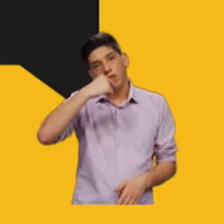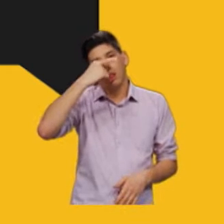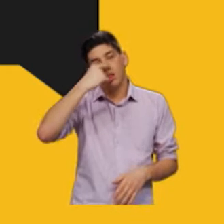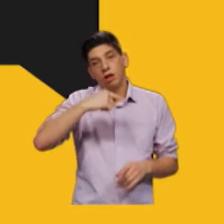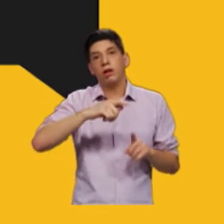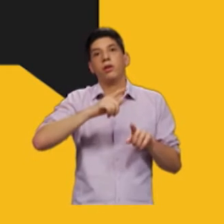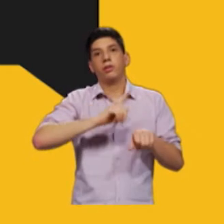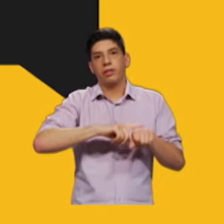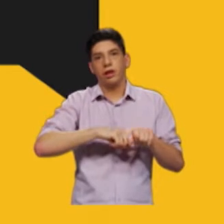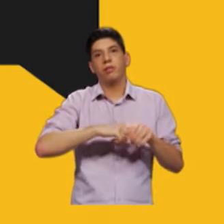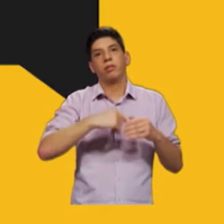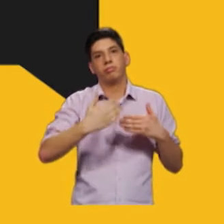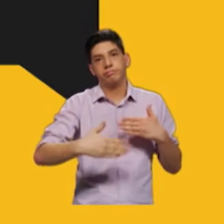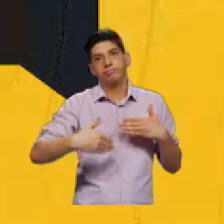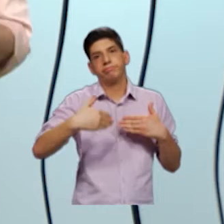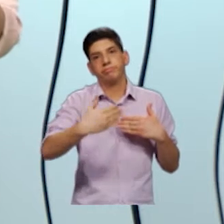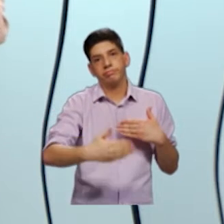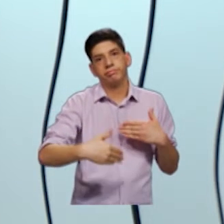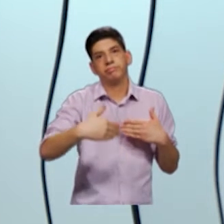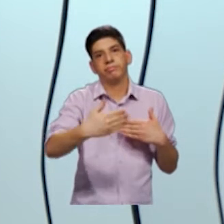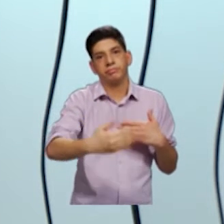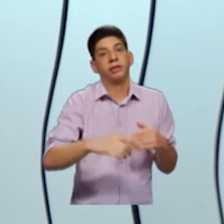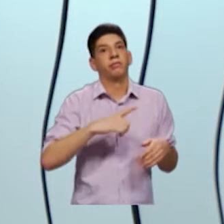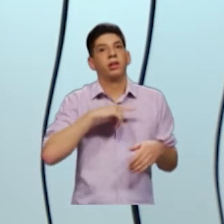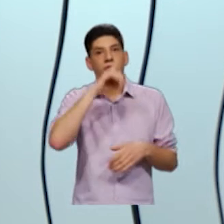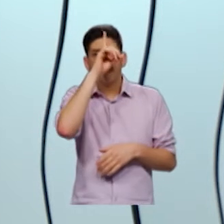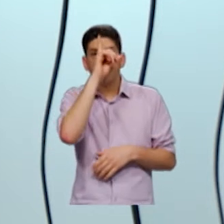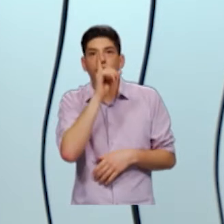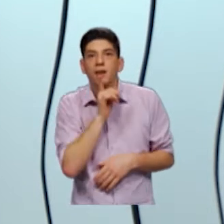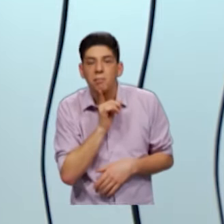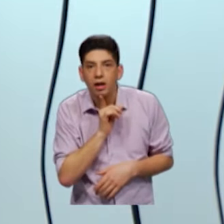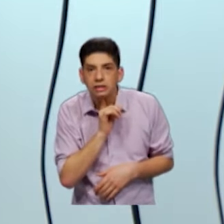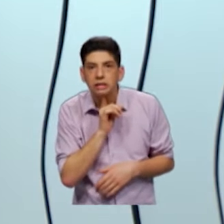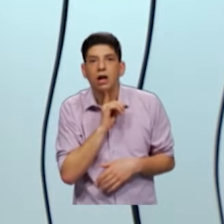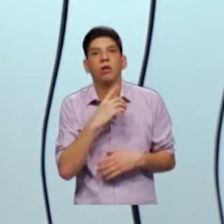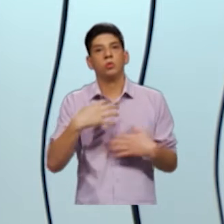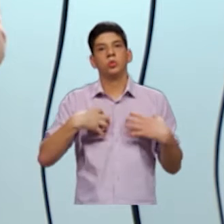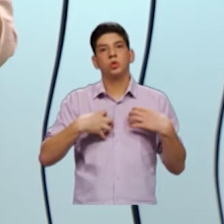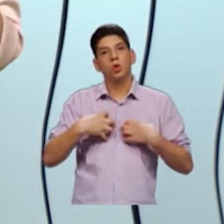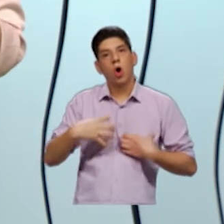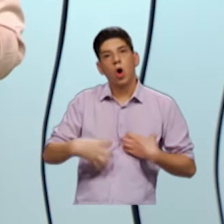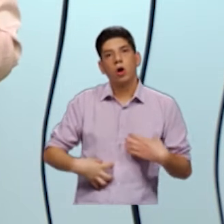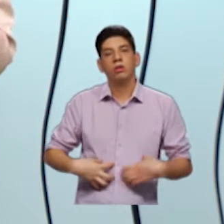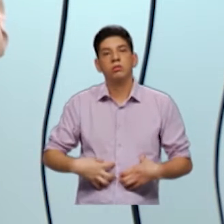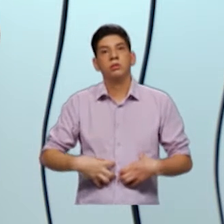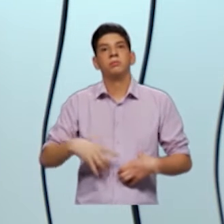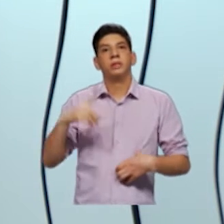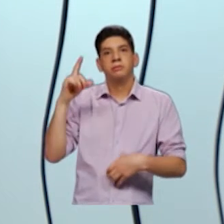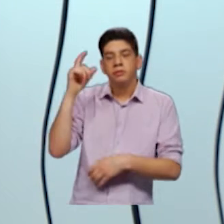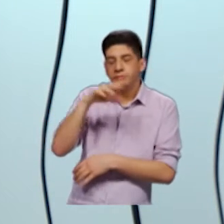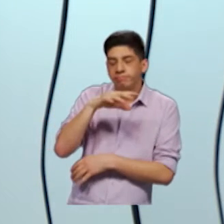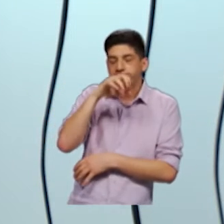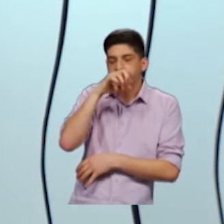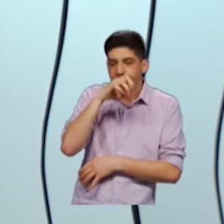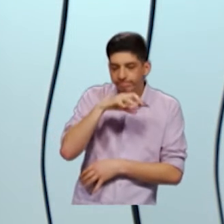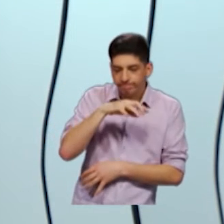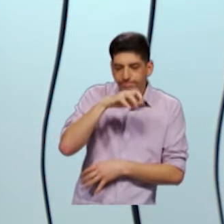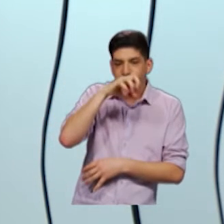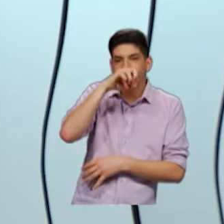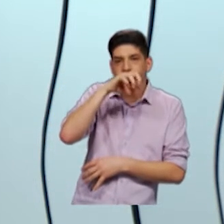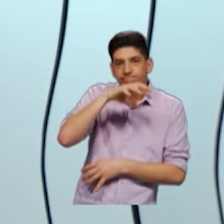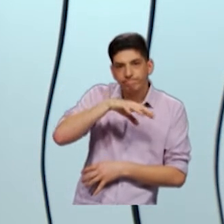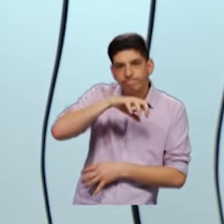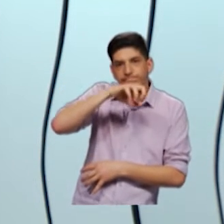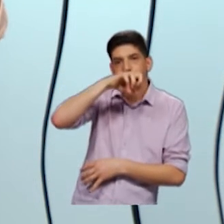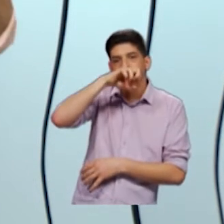vai inflamando seus órgãos respiratórios, se você passa a ter maior dificuldade de respirar e aí às vezes aquela doença ali,